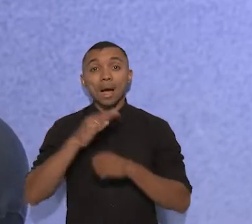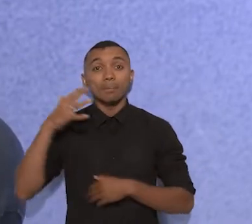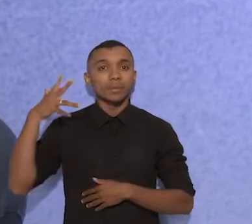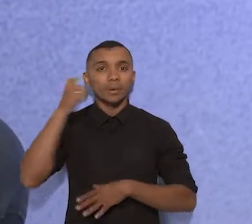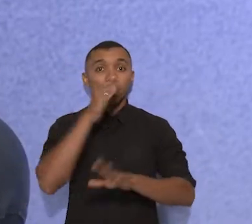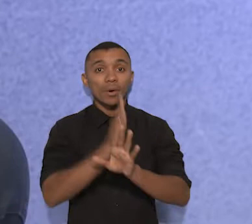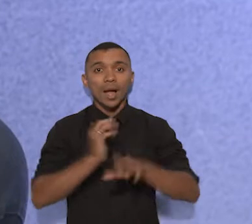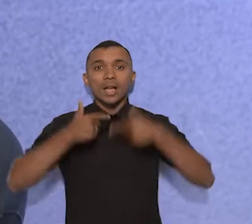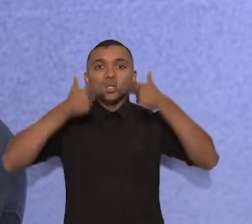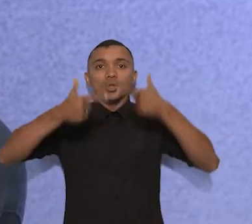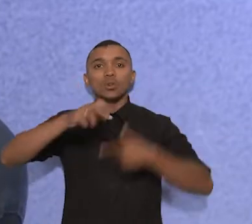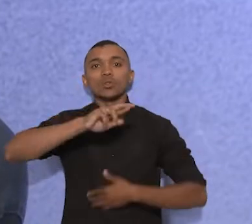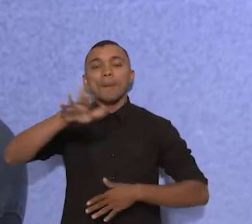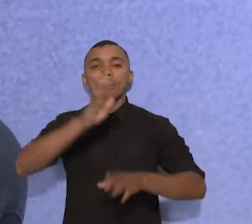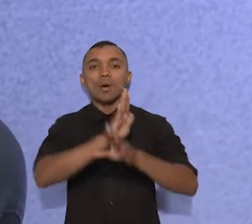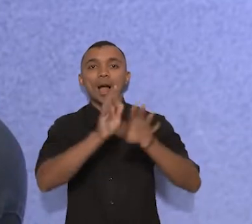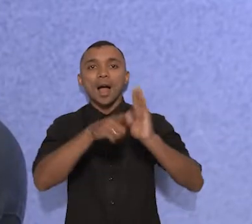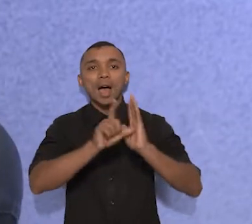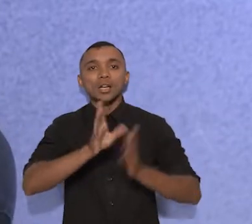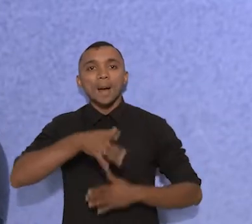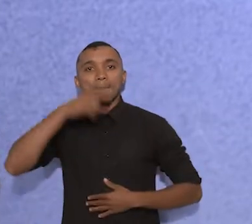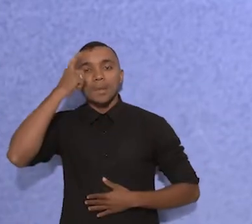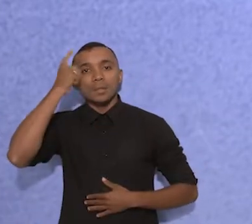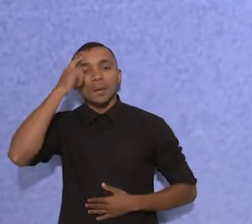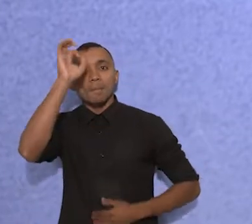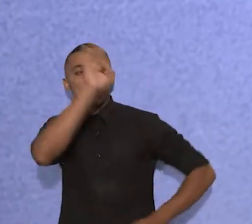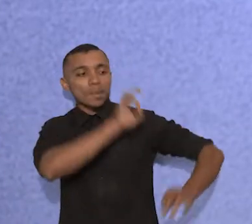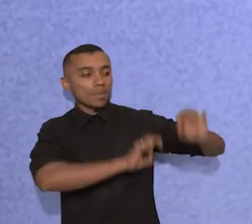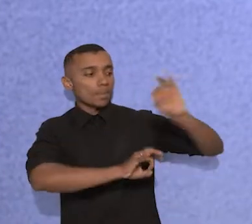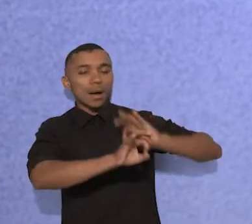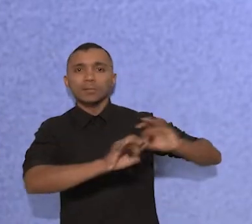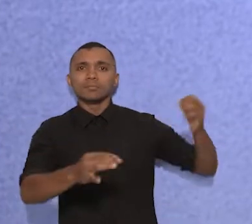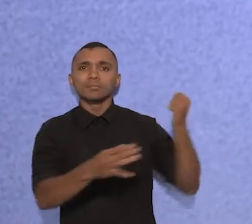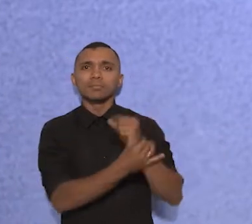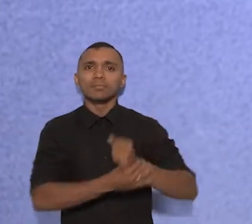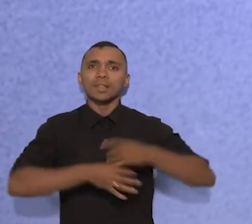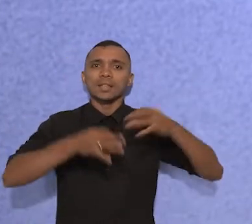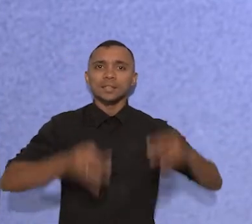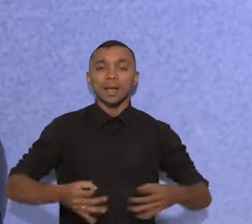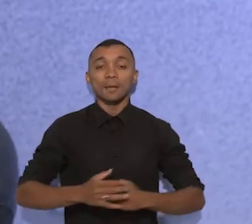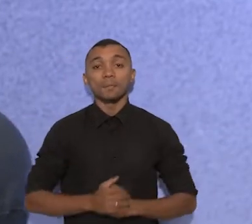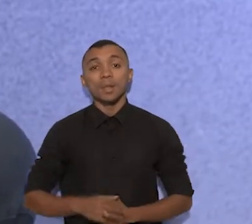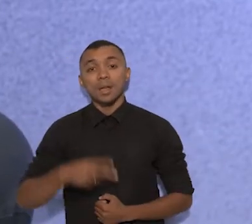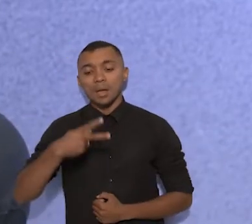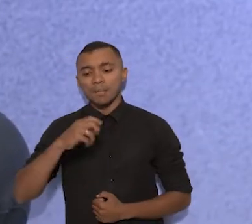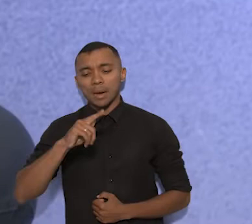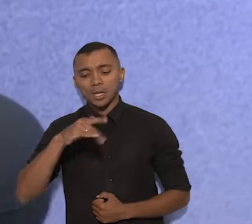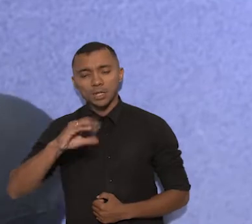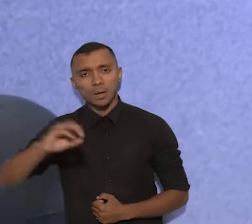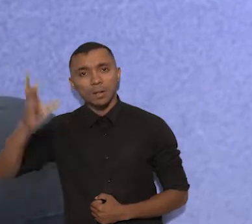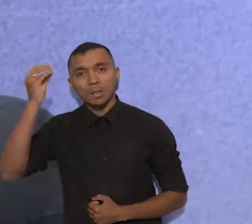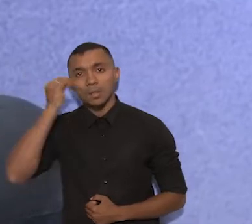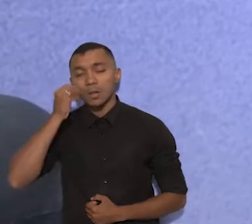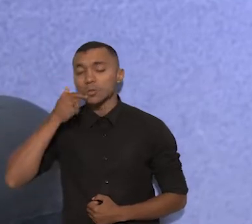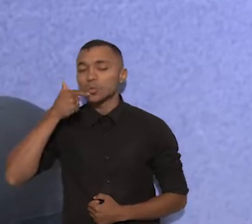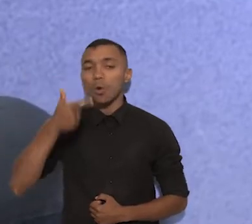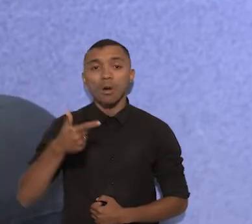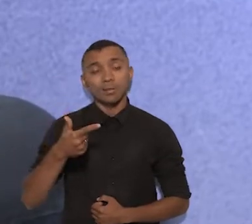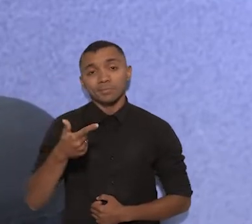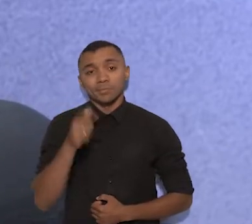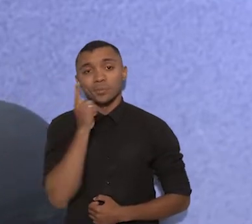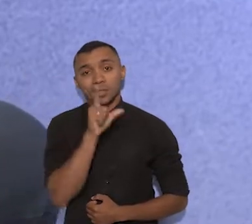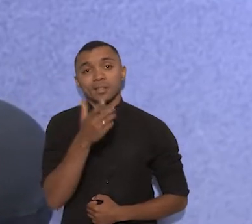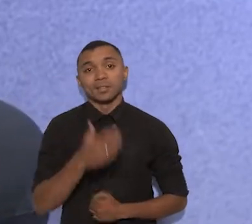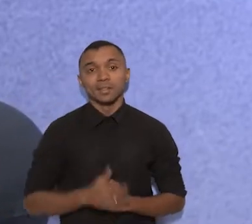acaso. Foi um gol pensado. Ele pensou em fazer e fez. O do Pacheco não, o Pacheco disse, eu vou aqui arriscar. Ele cruzou.